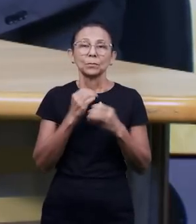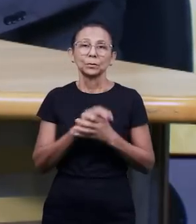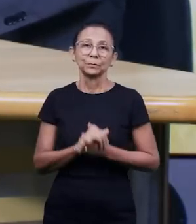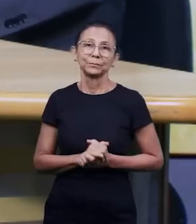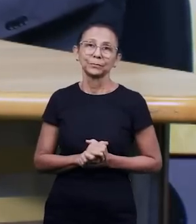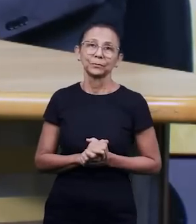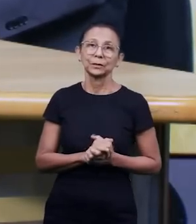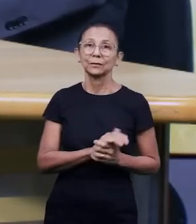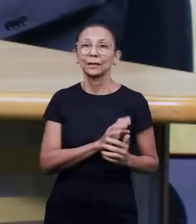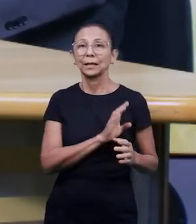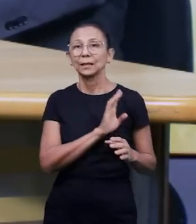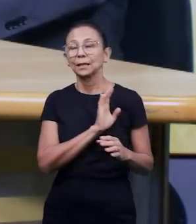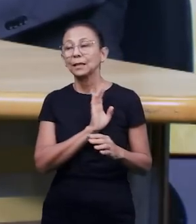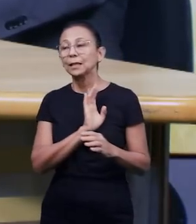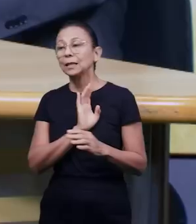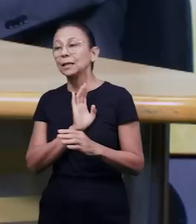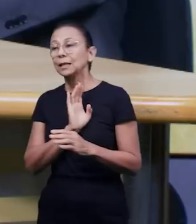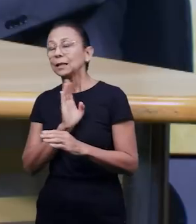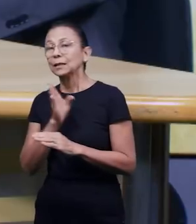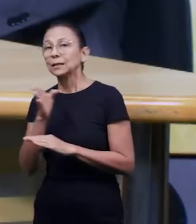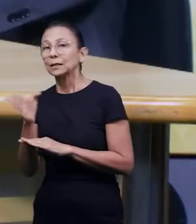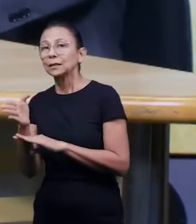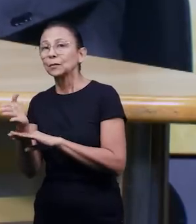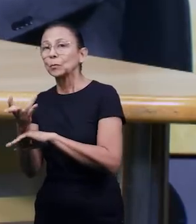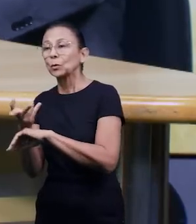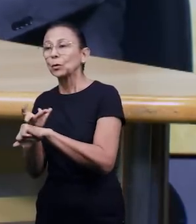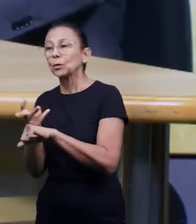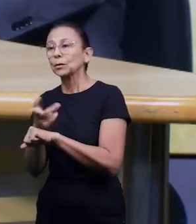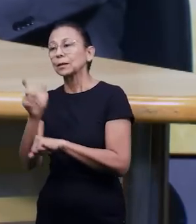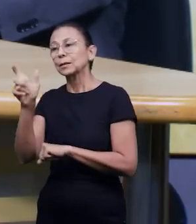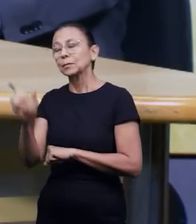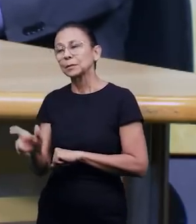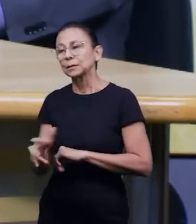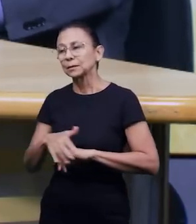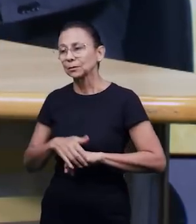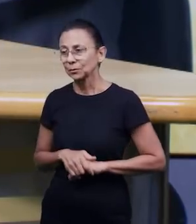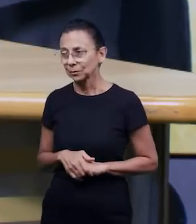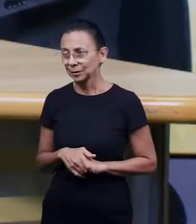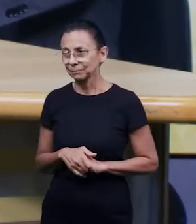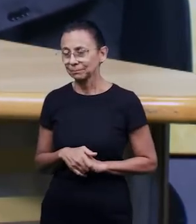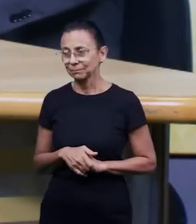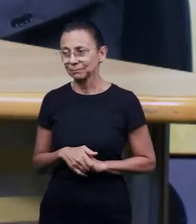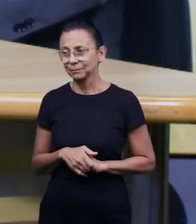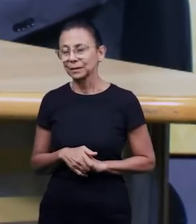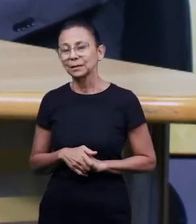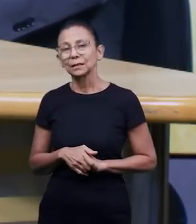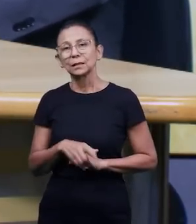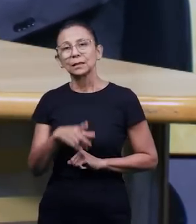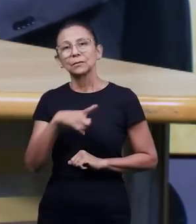Pô. O doente está no CTI. Coma. Por quê?